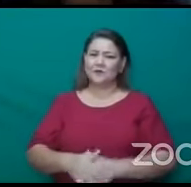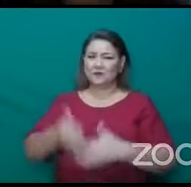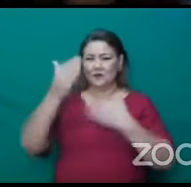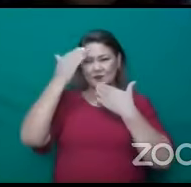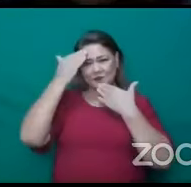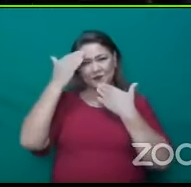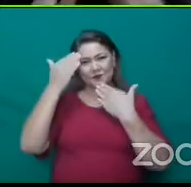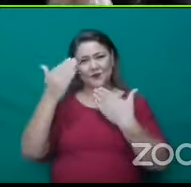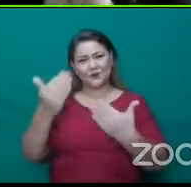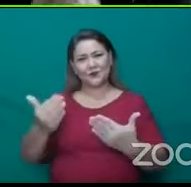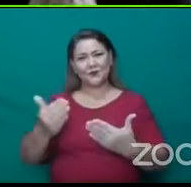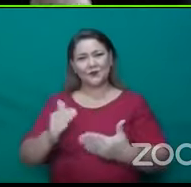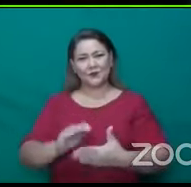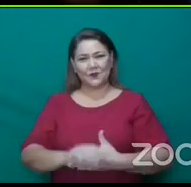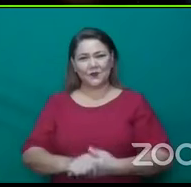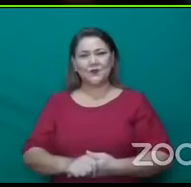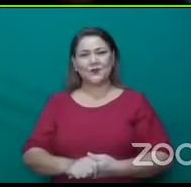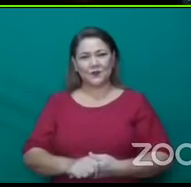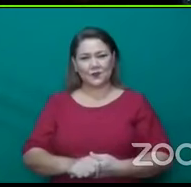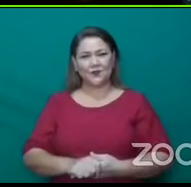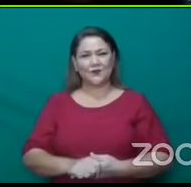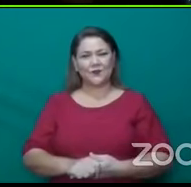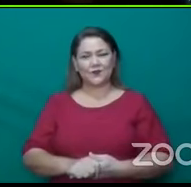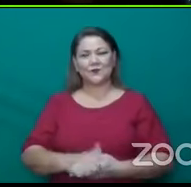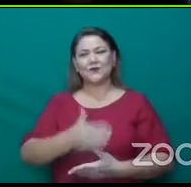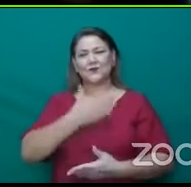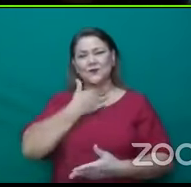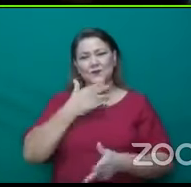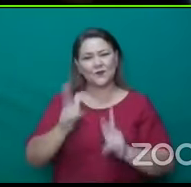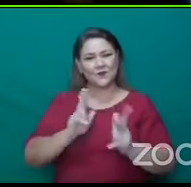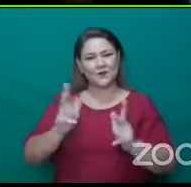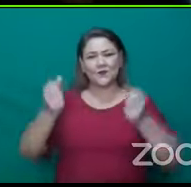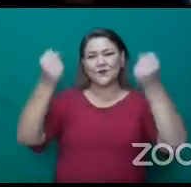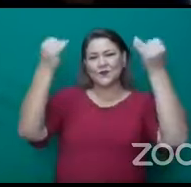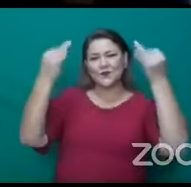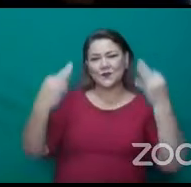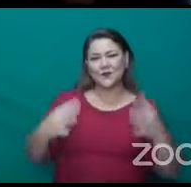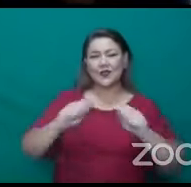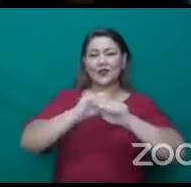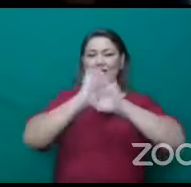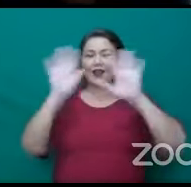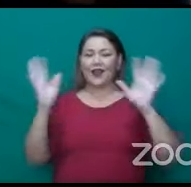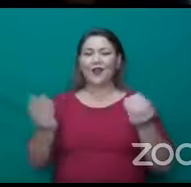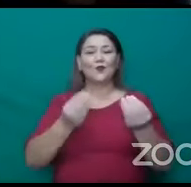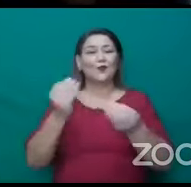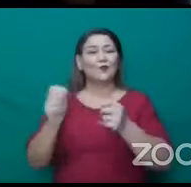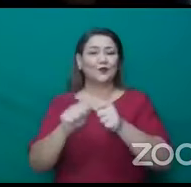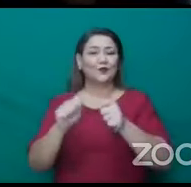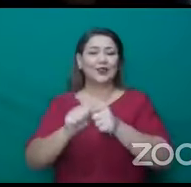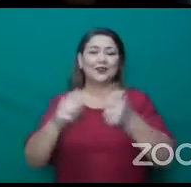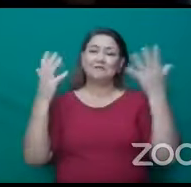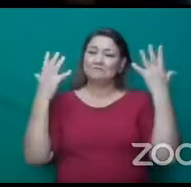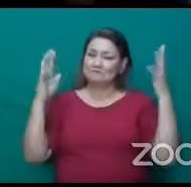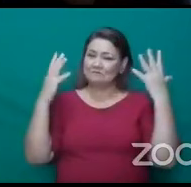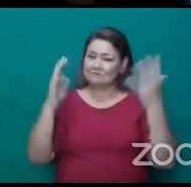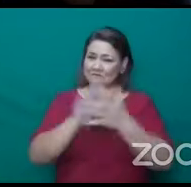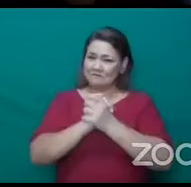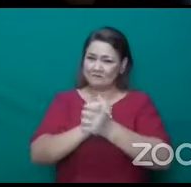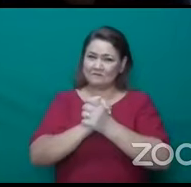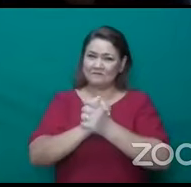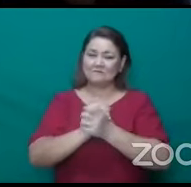assim, pelo bate-papo, por me esclarecer tudo isso sobre a produção. Parabéns, assim, eu